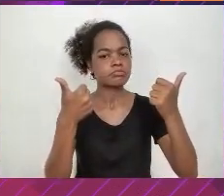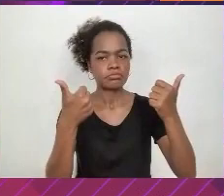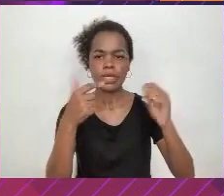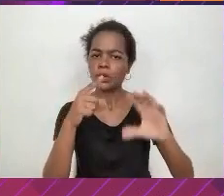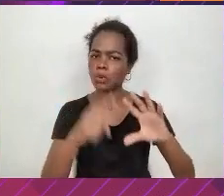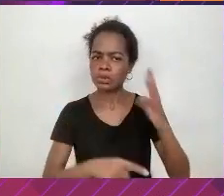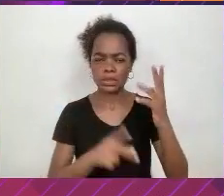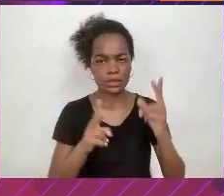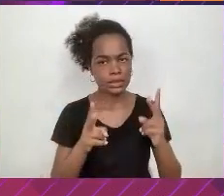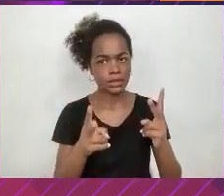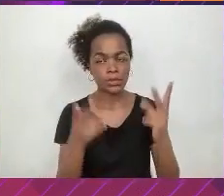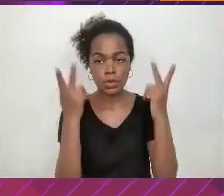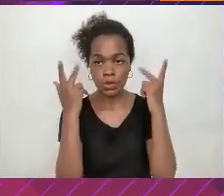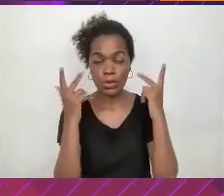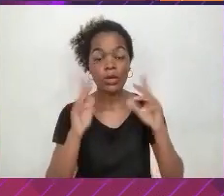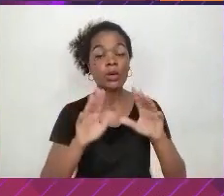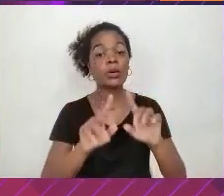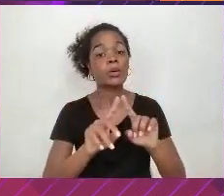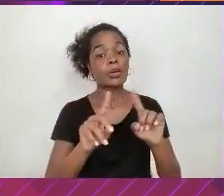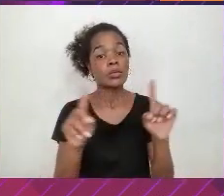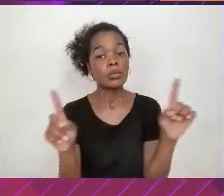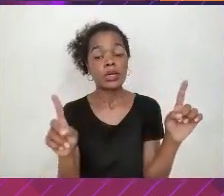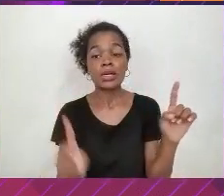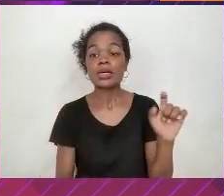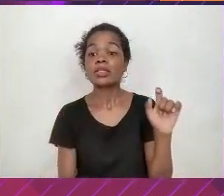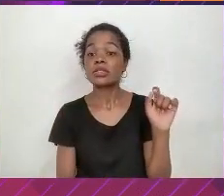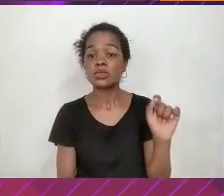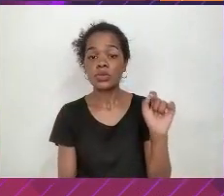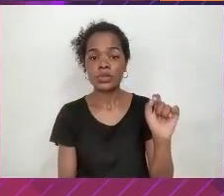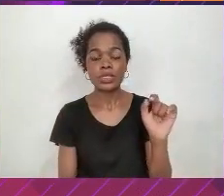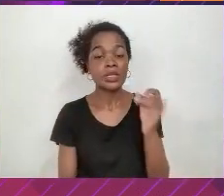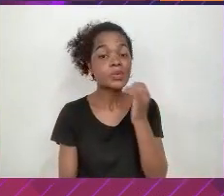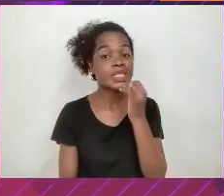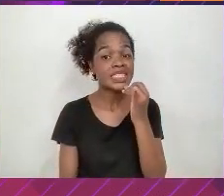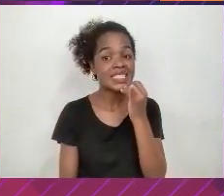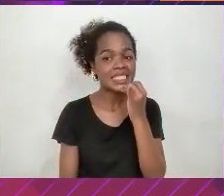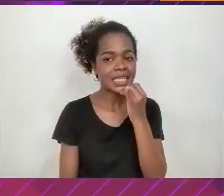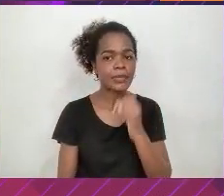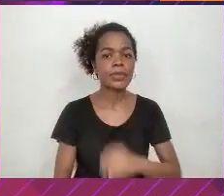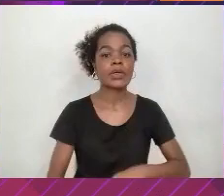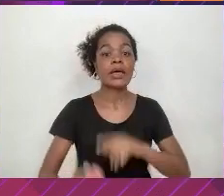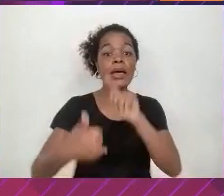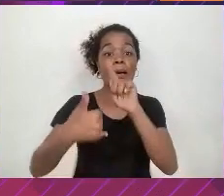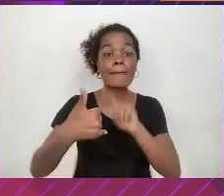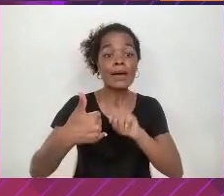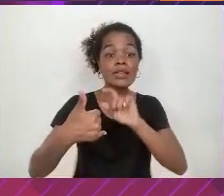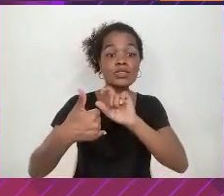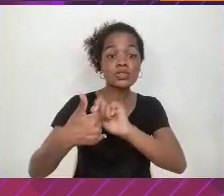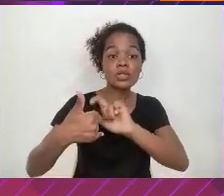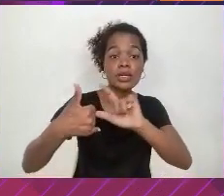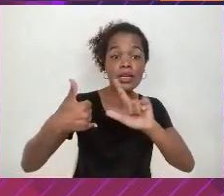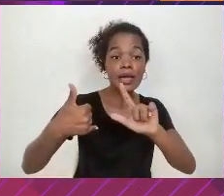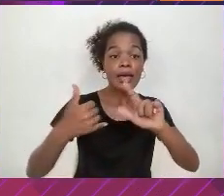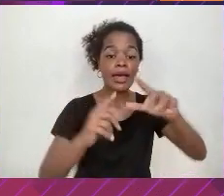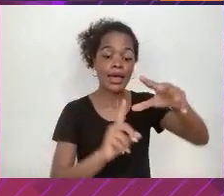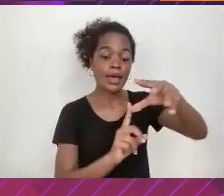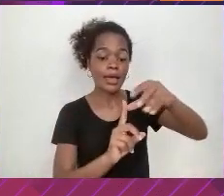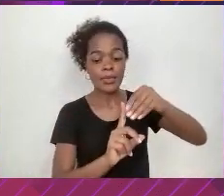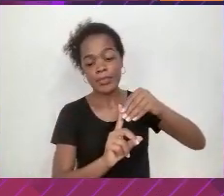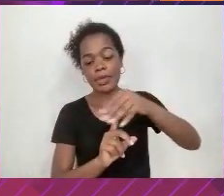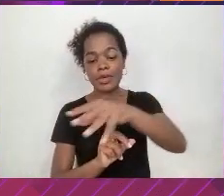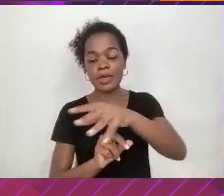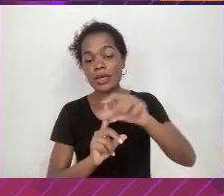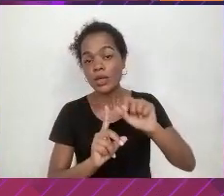sempre. Só que, quando a gente vai para a próxima página, a nossa API tem a seguinte função: trazer